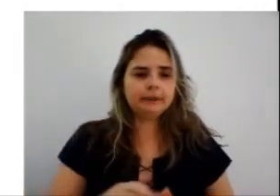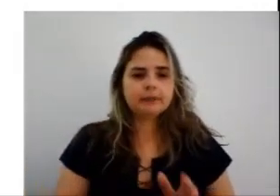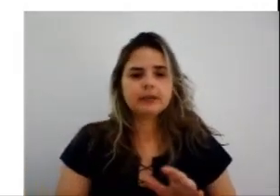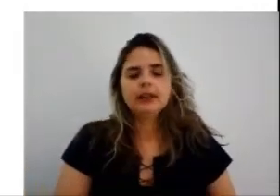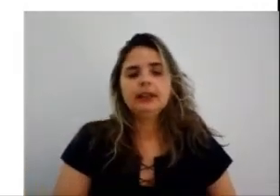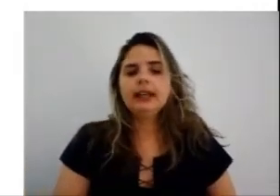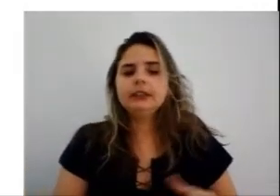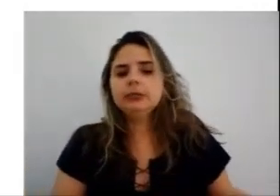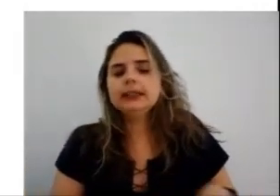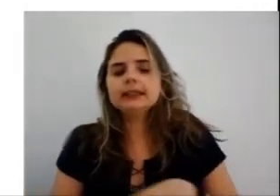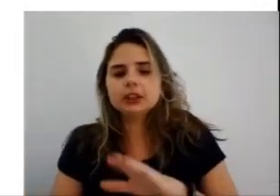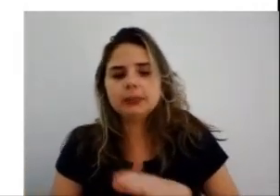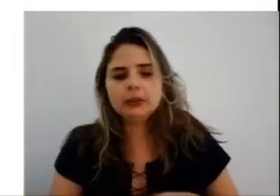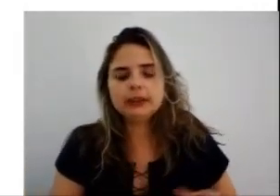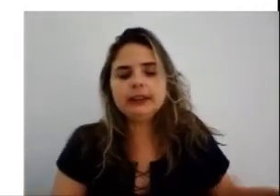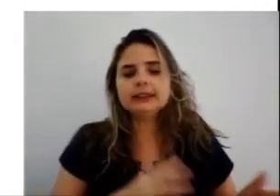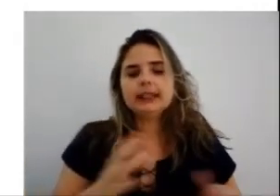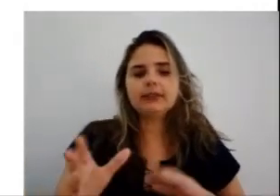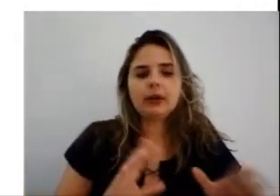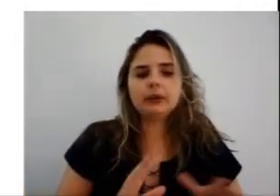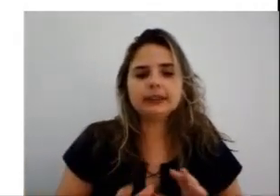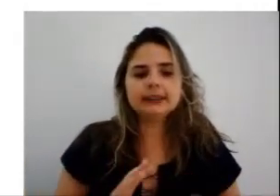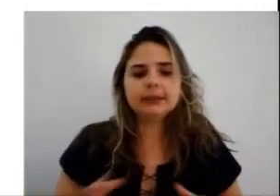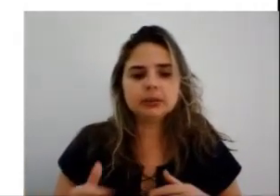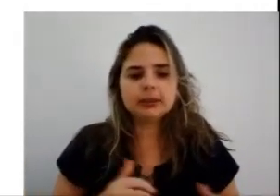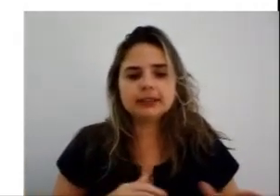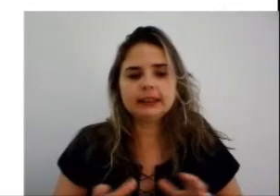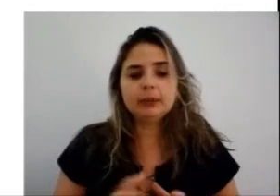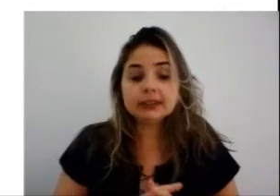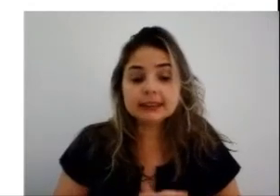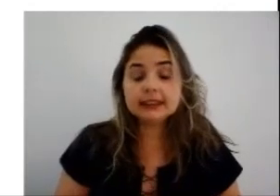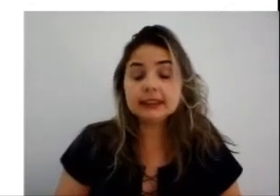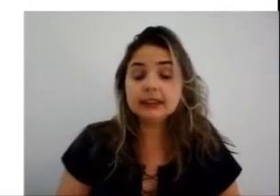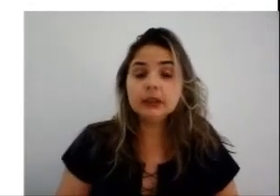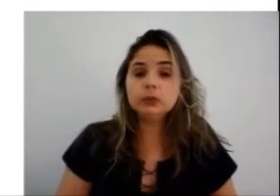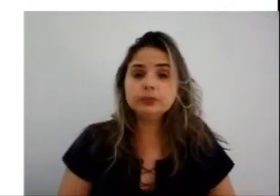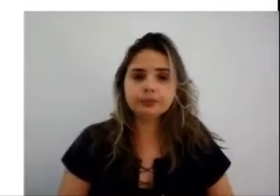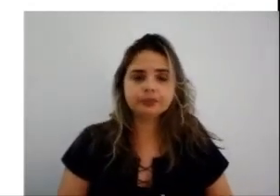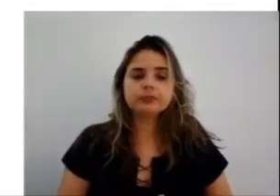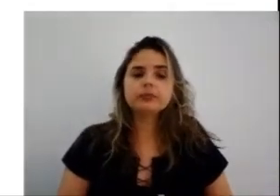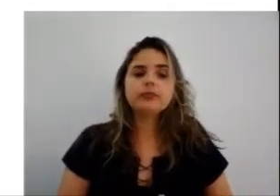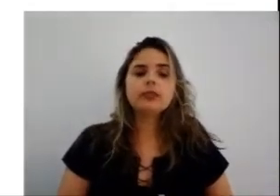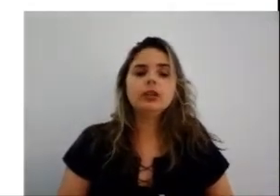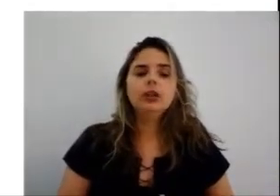Itaguaí. E aí uma dessas melhorias, né, vai acontecer mais ou menos ali em 1931,